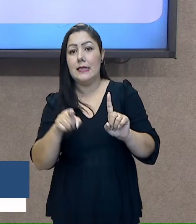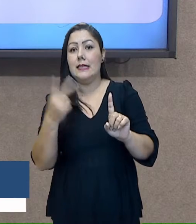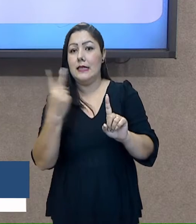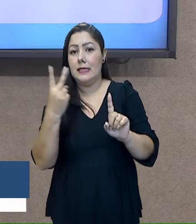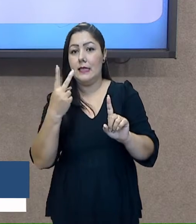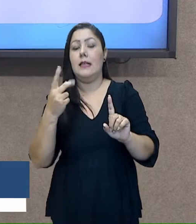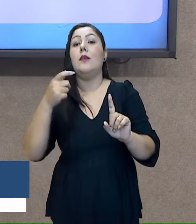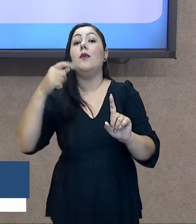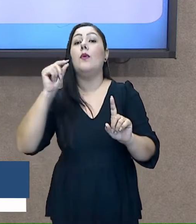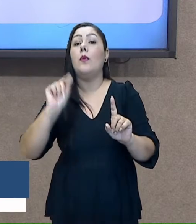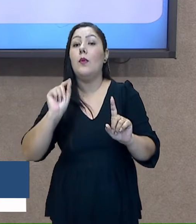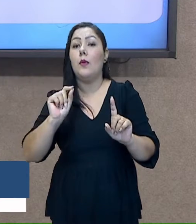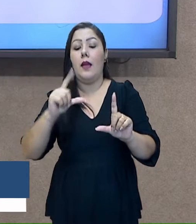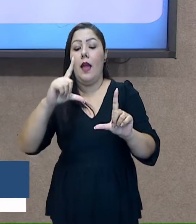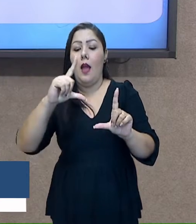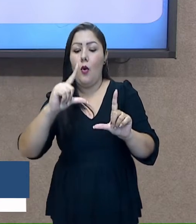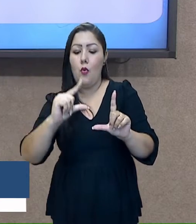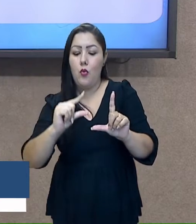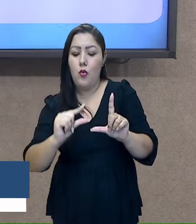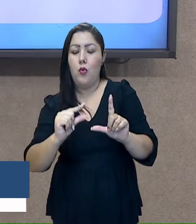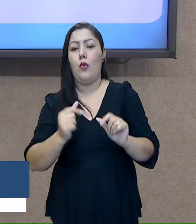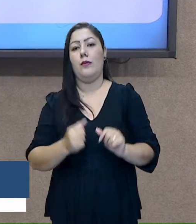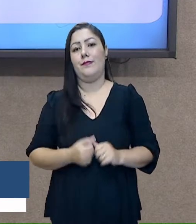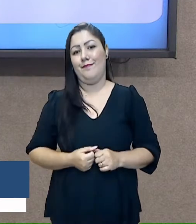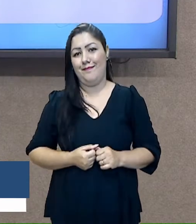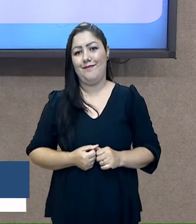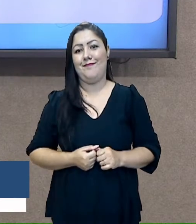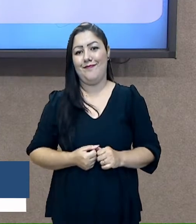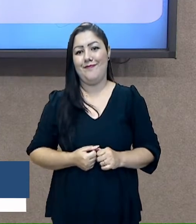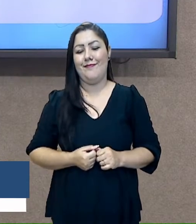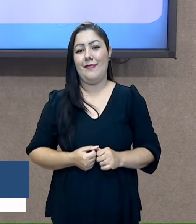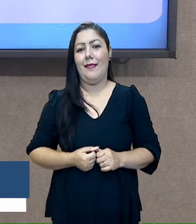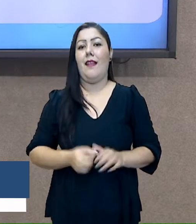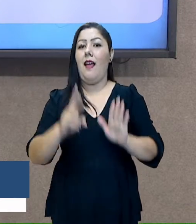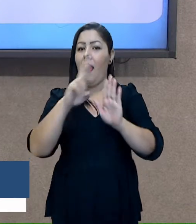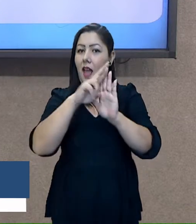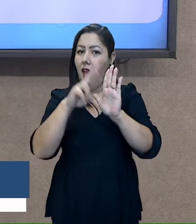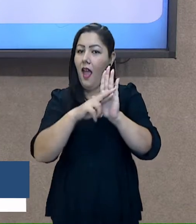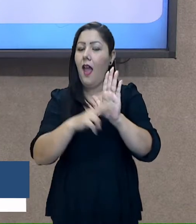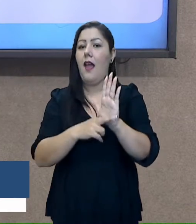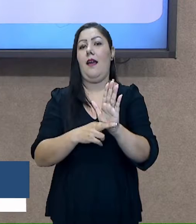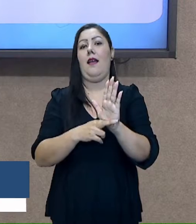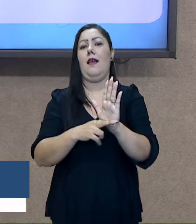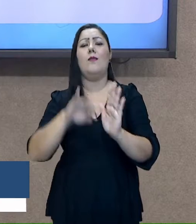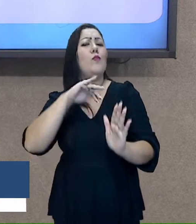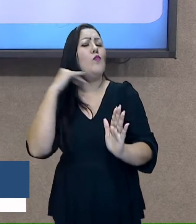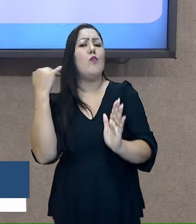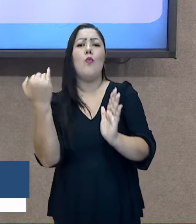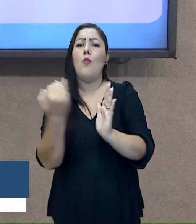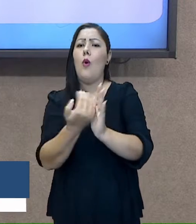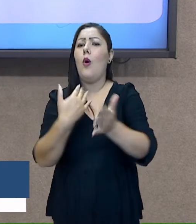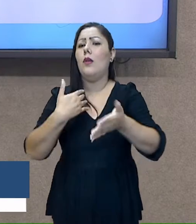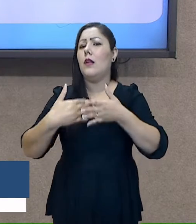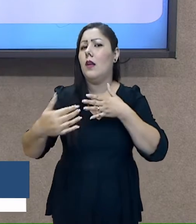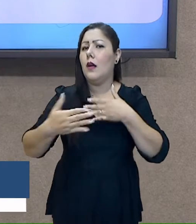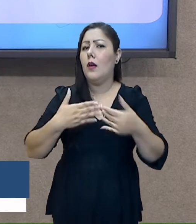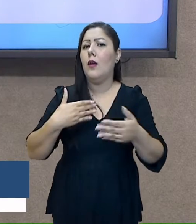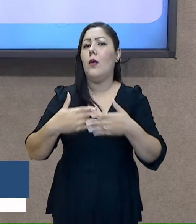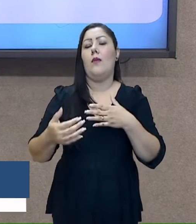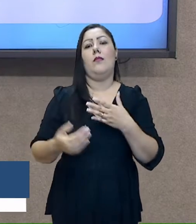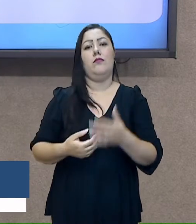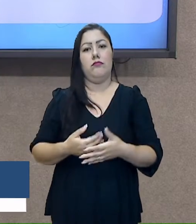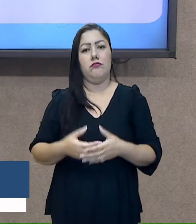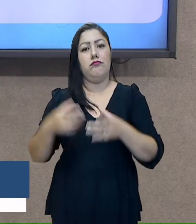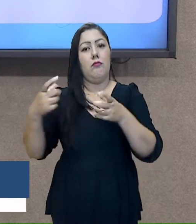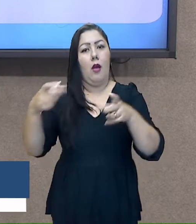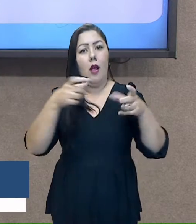é minúscula. Isto é regra. Isto vale para qualquer